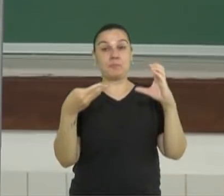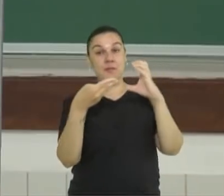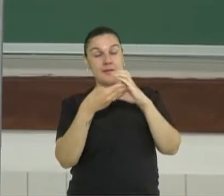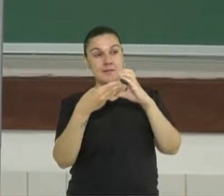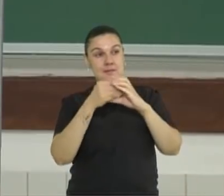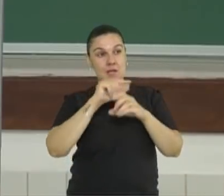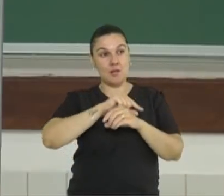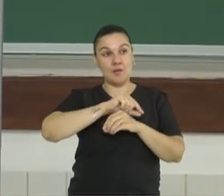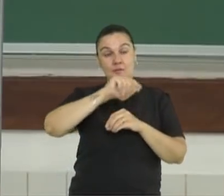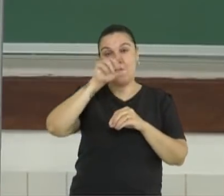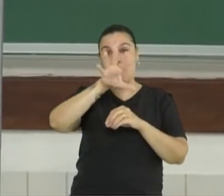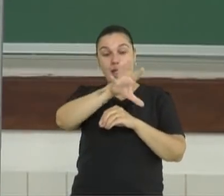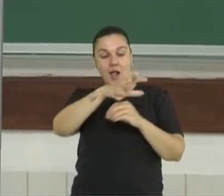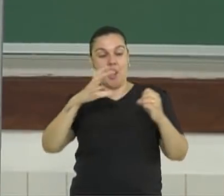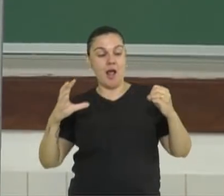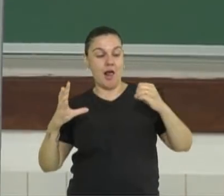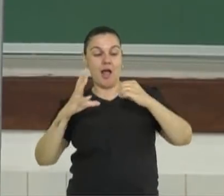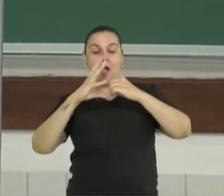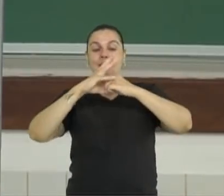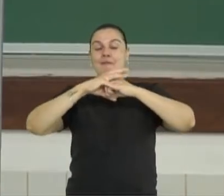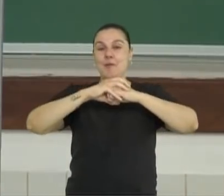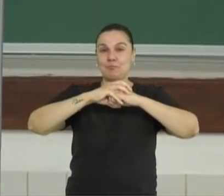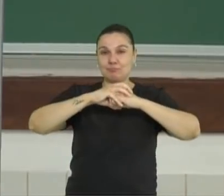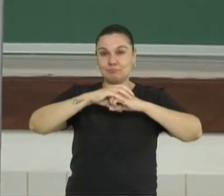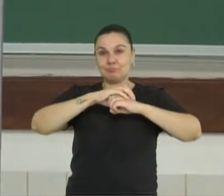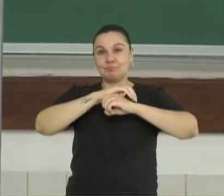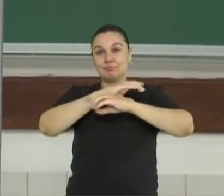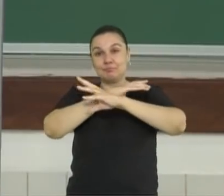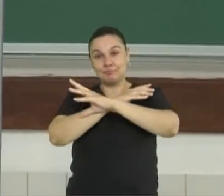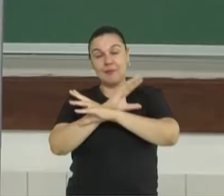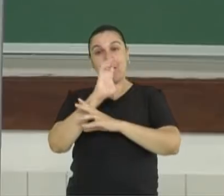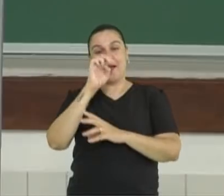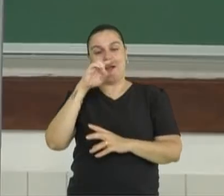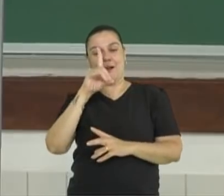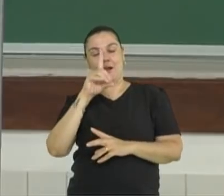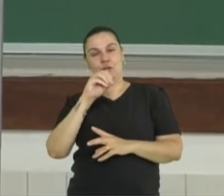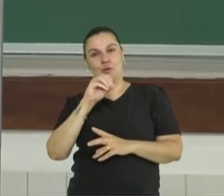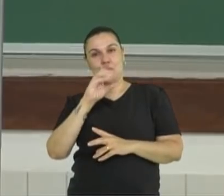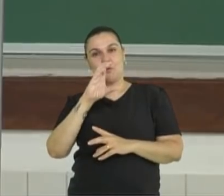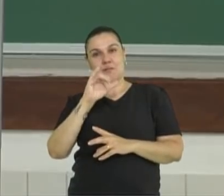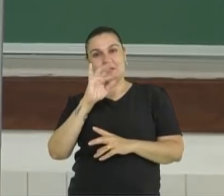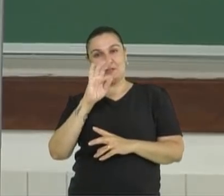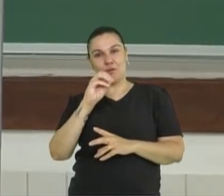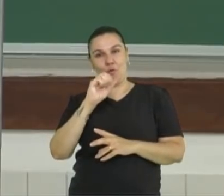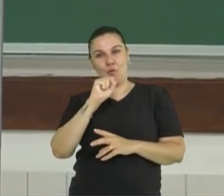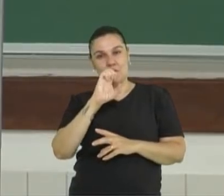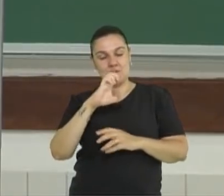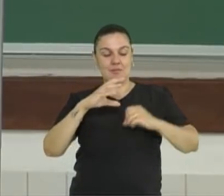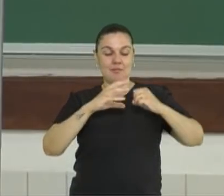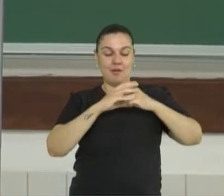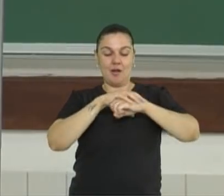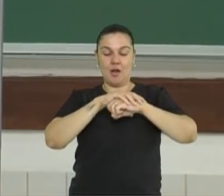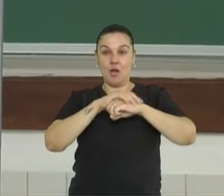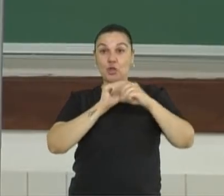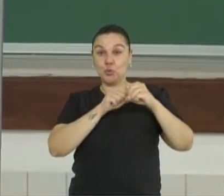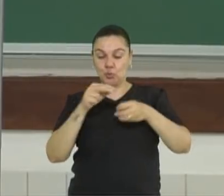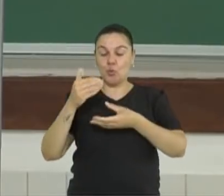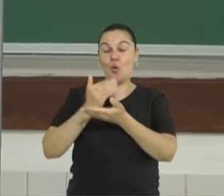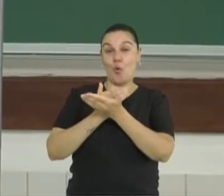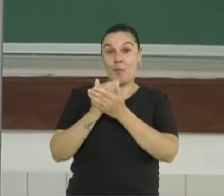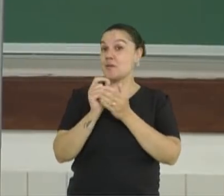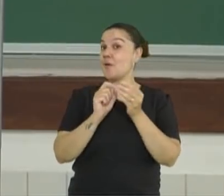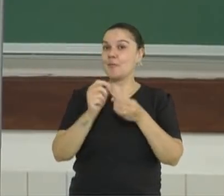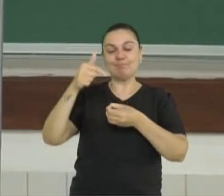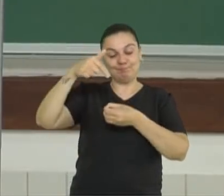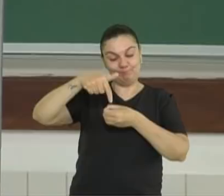da membrana, capturar alguma estrutura, fazer uma endocitose. Todos esses comandos ocorrem